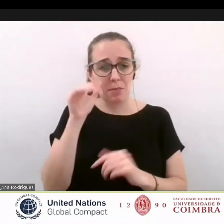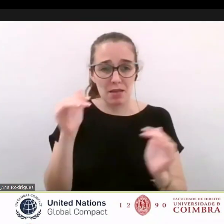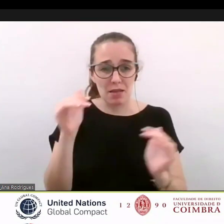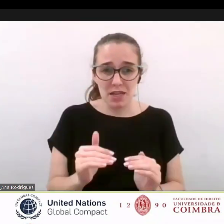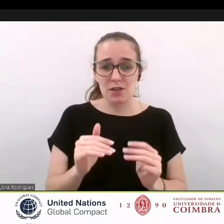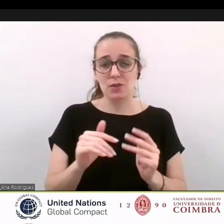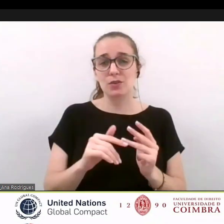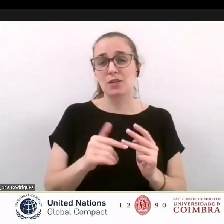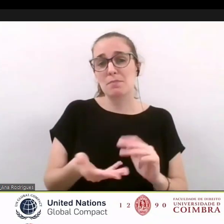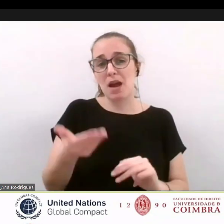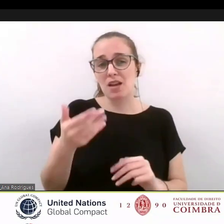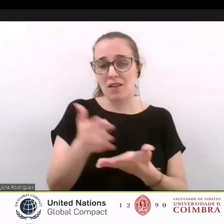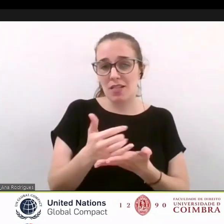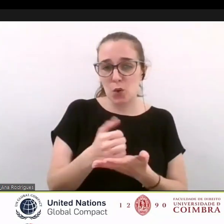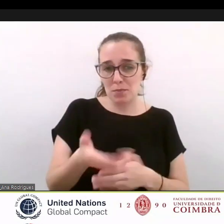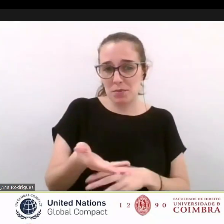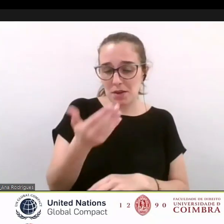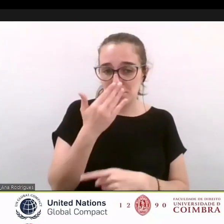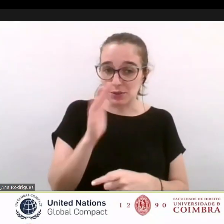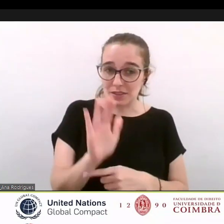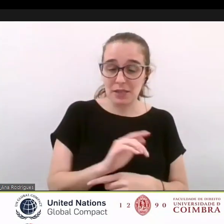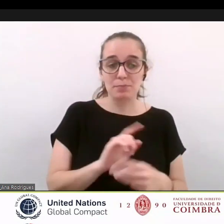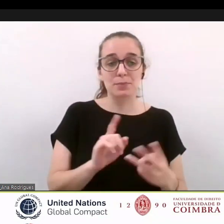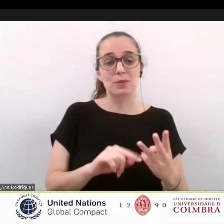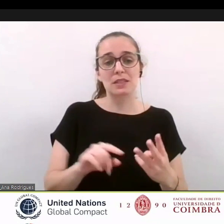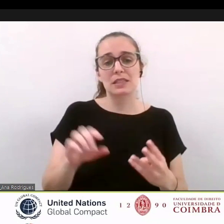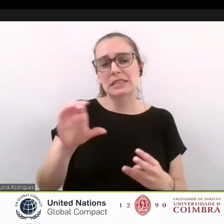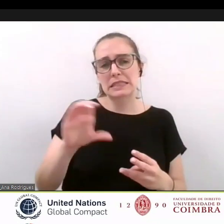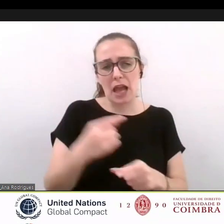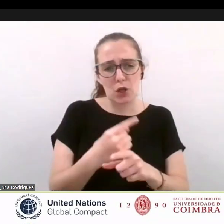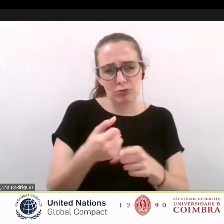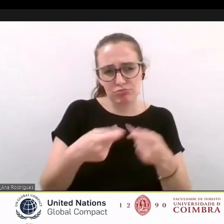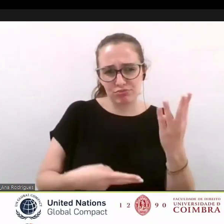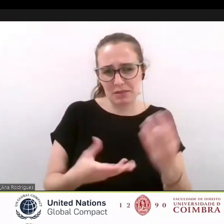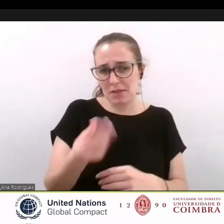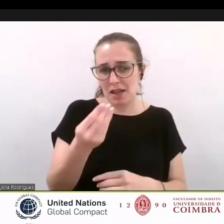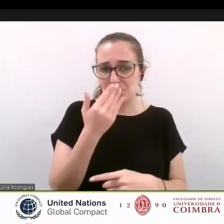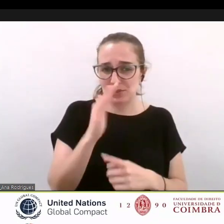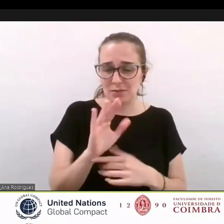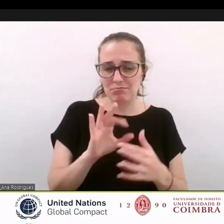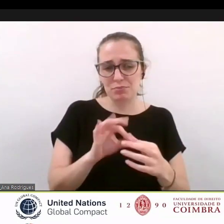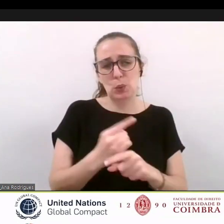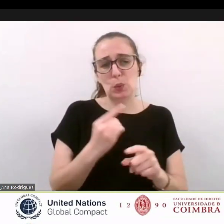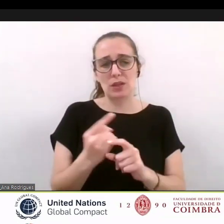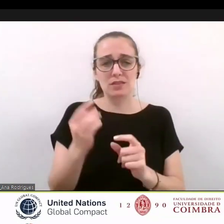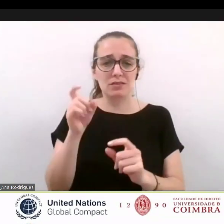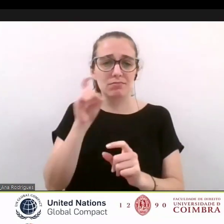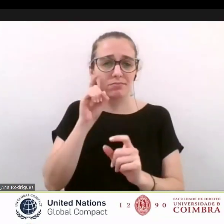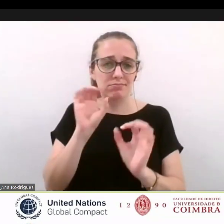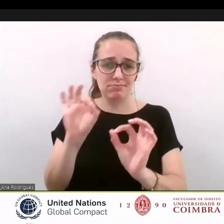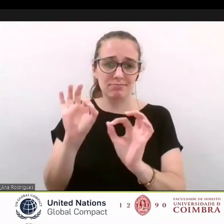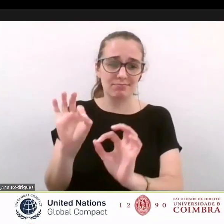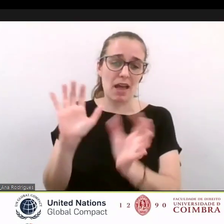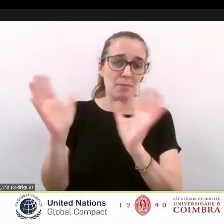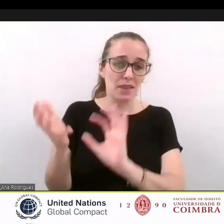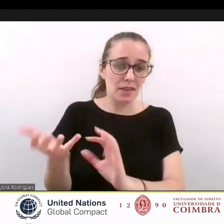aumentando a quantidade de vegetais, por exemplo, e cereais, enfim, portanto, espécies que não exijam tanto do